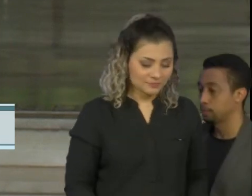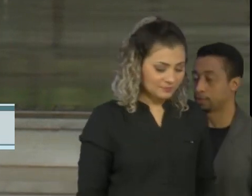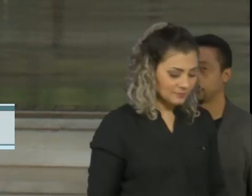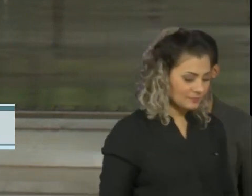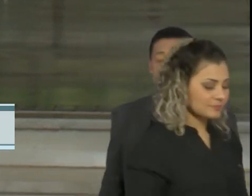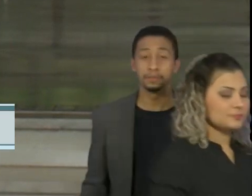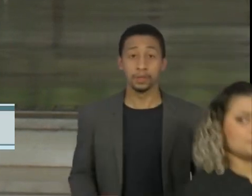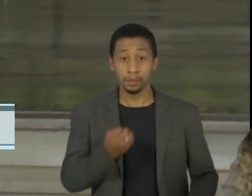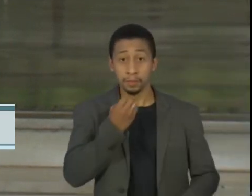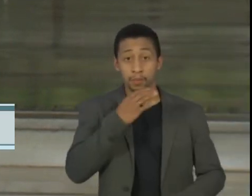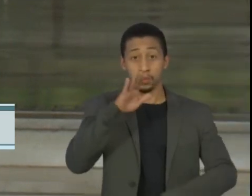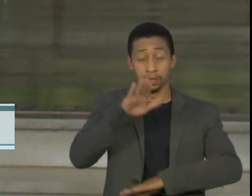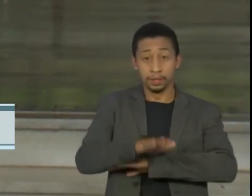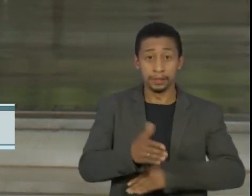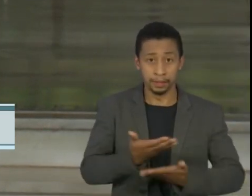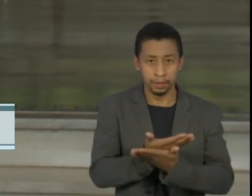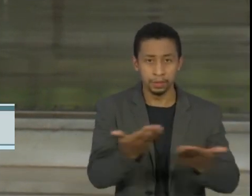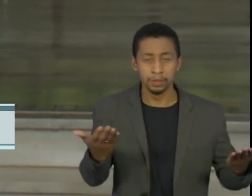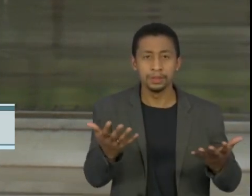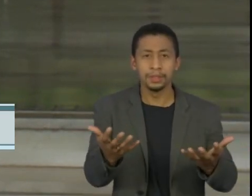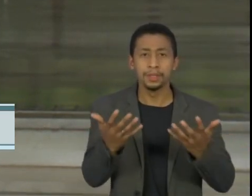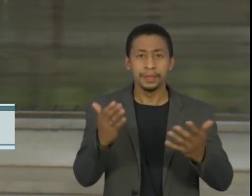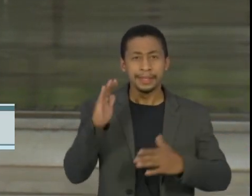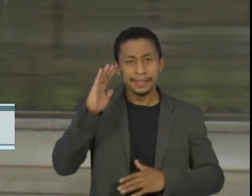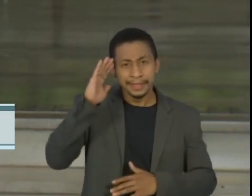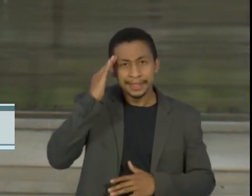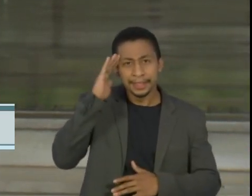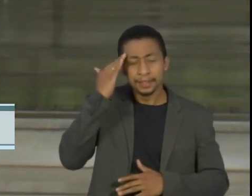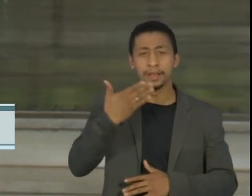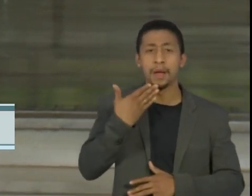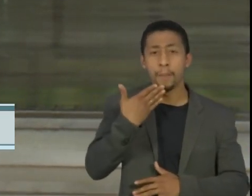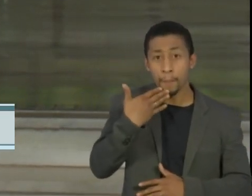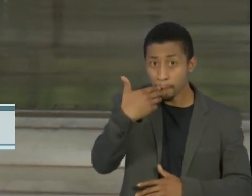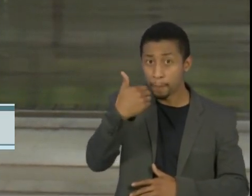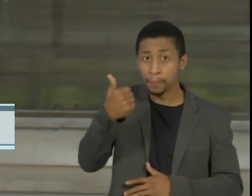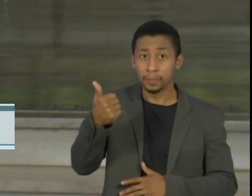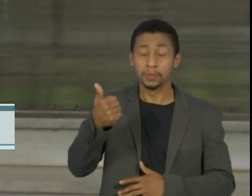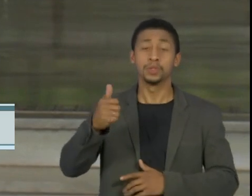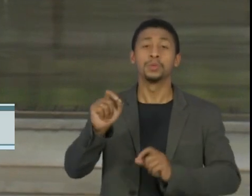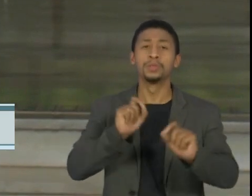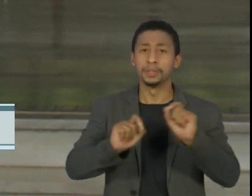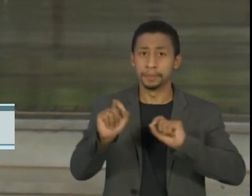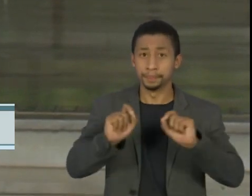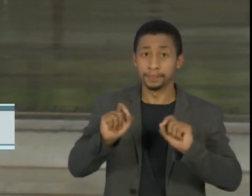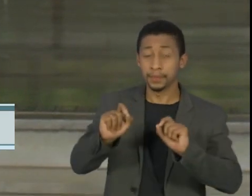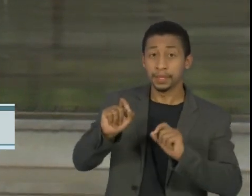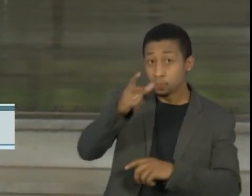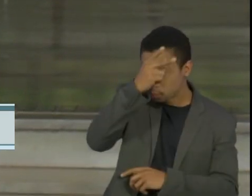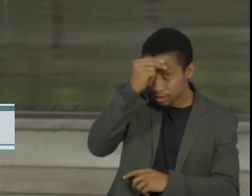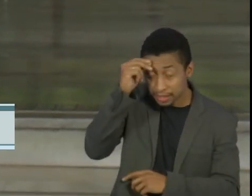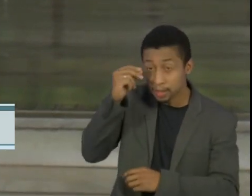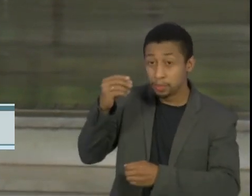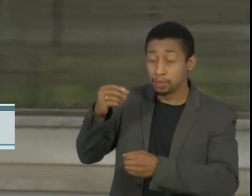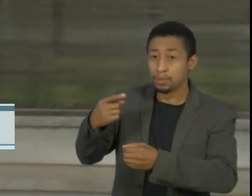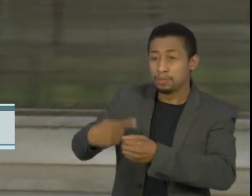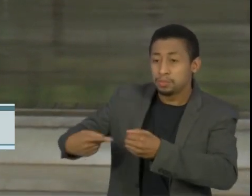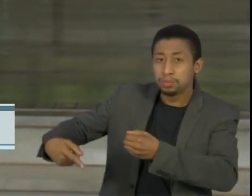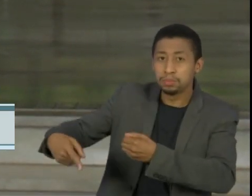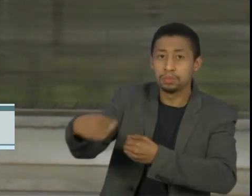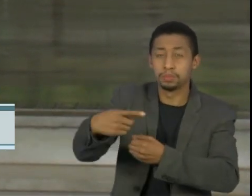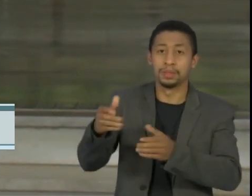todos. Eu queria entender, a maioria dos municípios que estão na fase vermelha se encontram no sul, sudoeste e